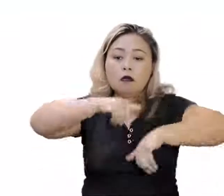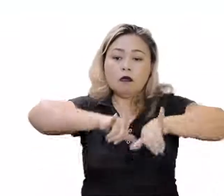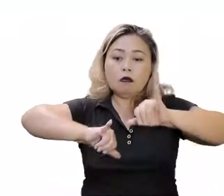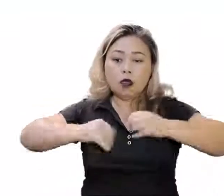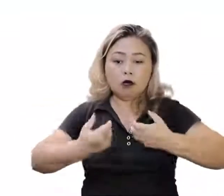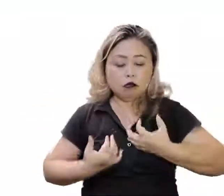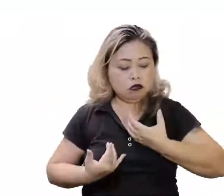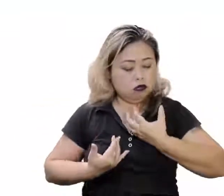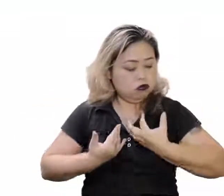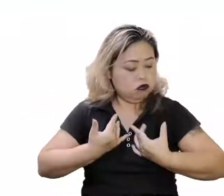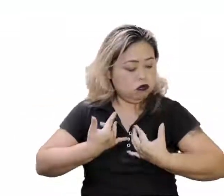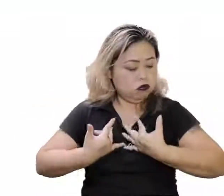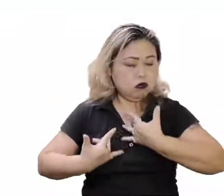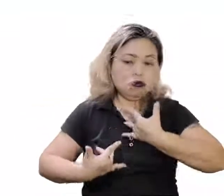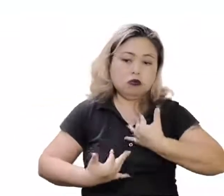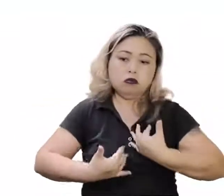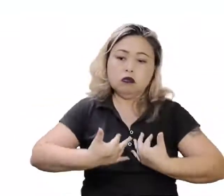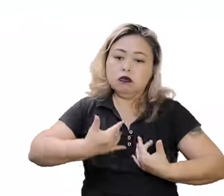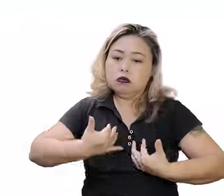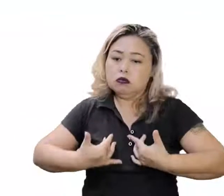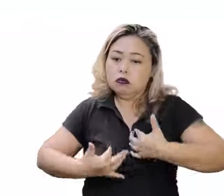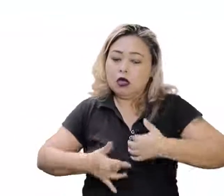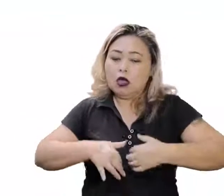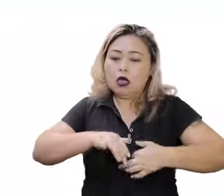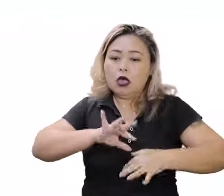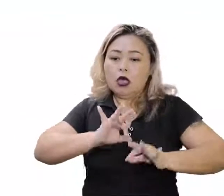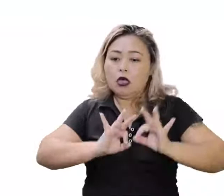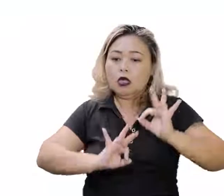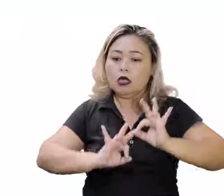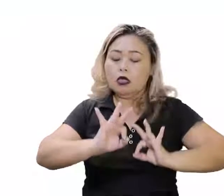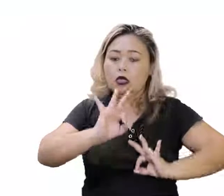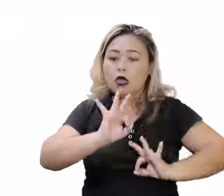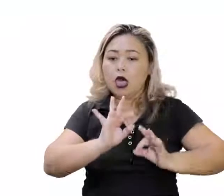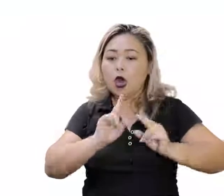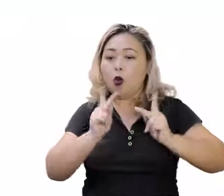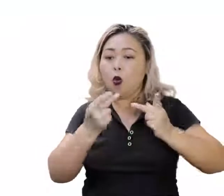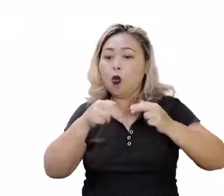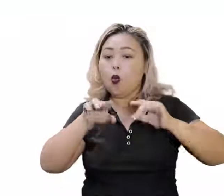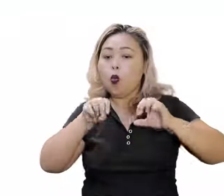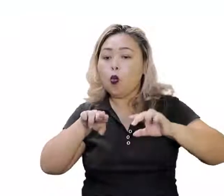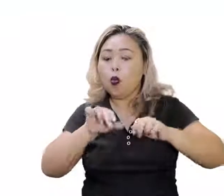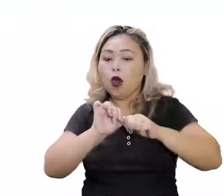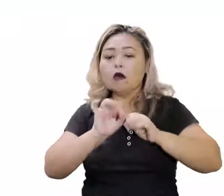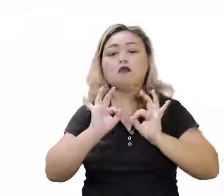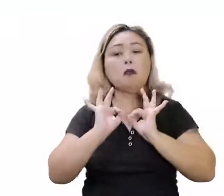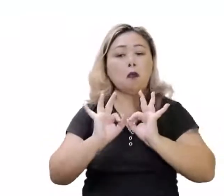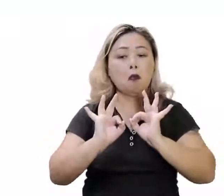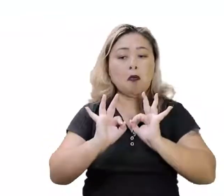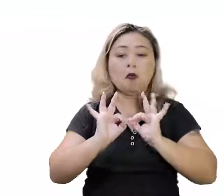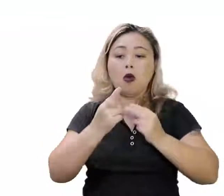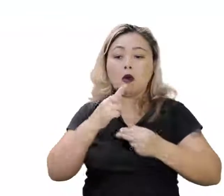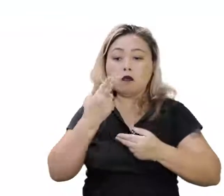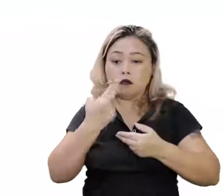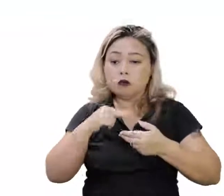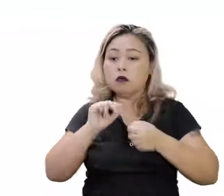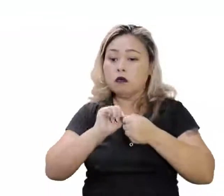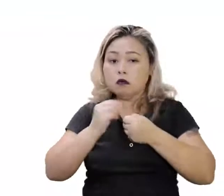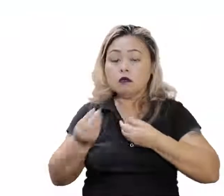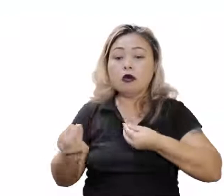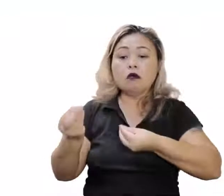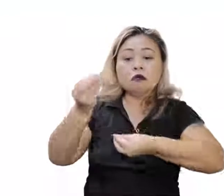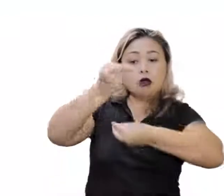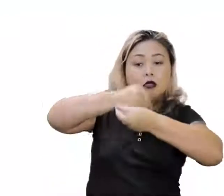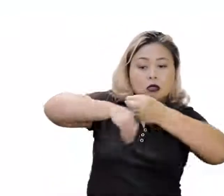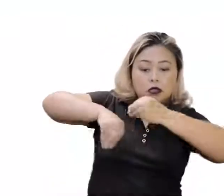de fermentação vão estar acontecendo, vai haver a formação do húmus, né? que é riquíssimo em nutrientes, para devolver